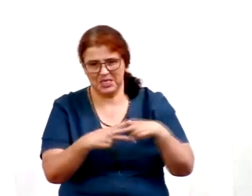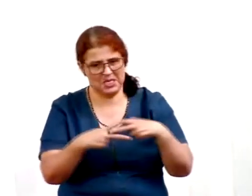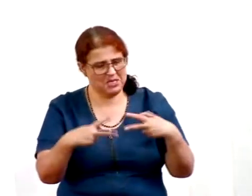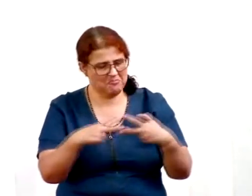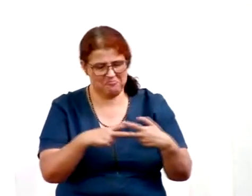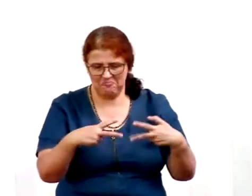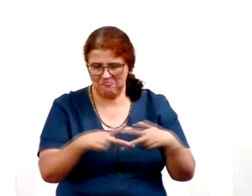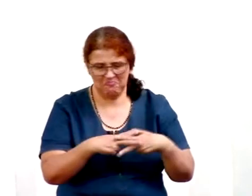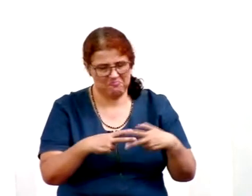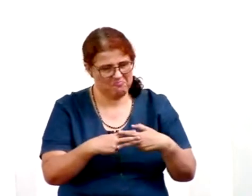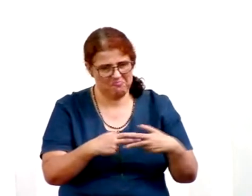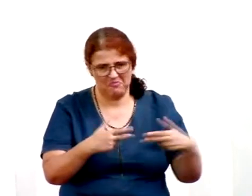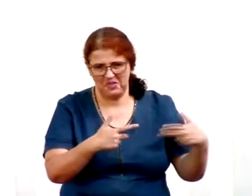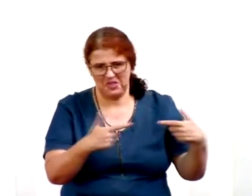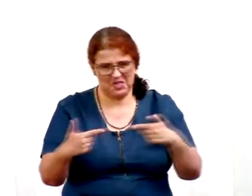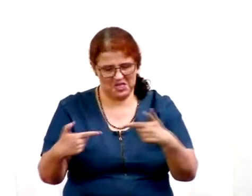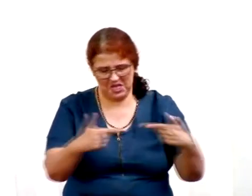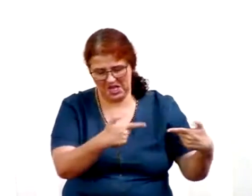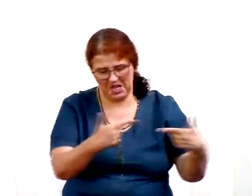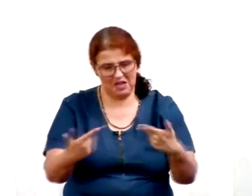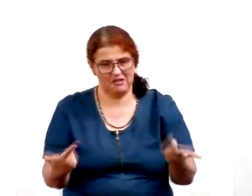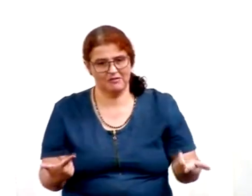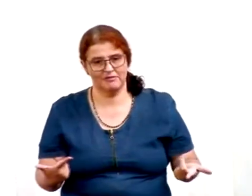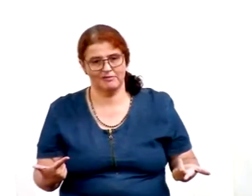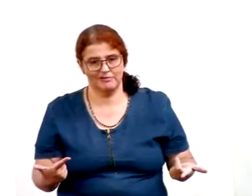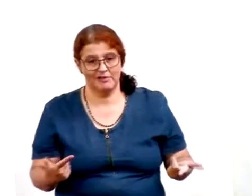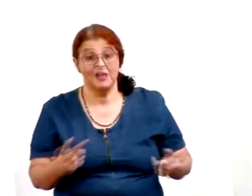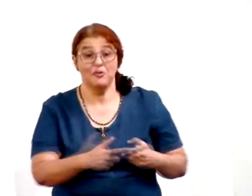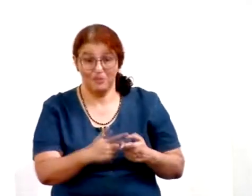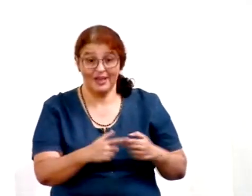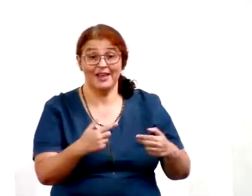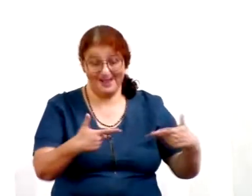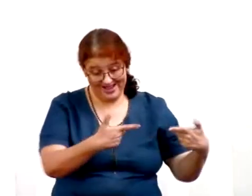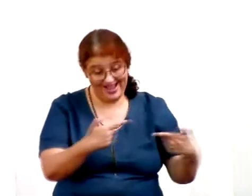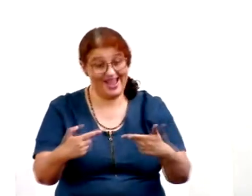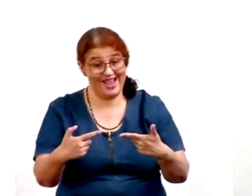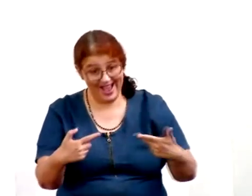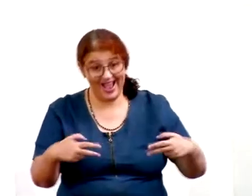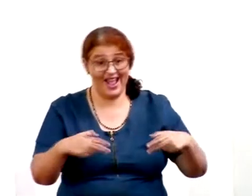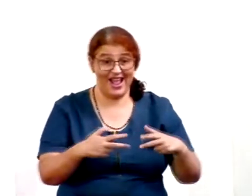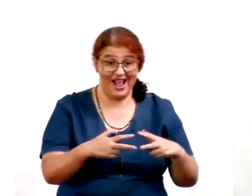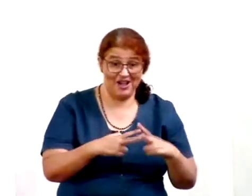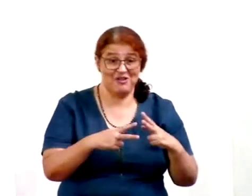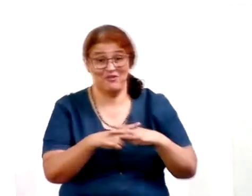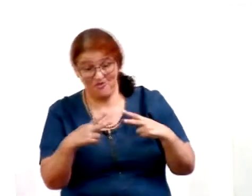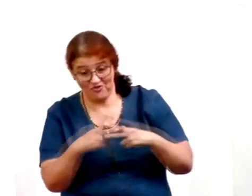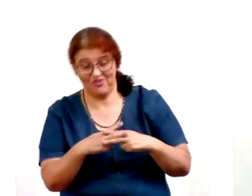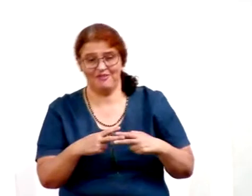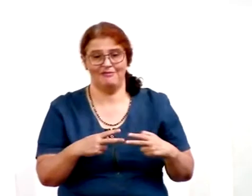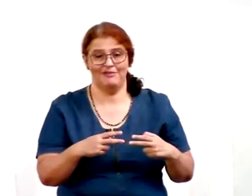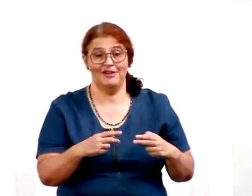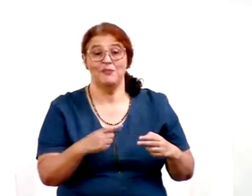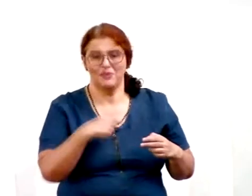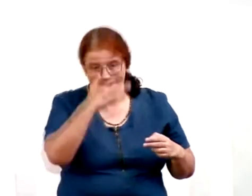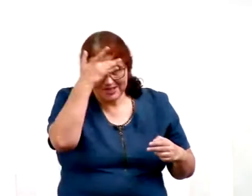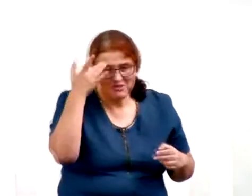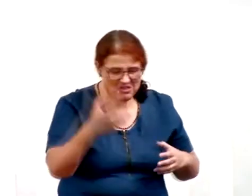dos prazeres que estão em conflito dentro de vocês? Vocês cobiçam e nada têm.